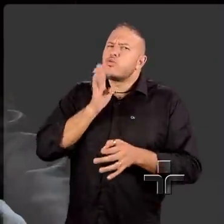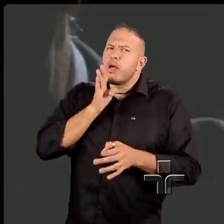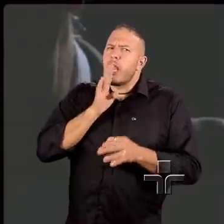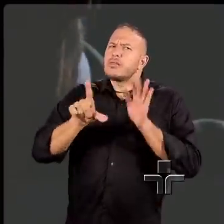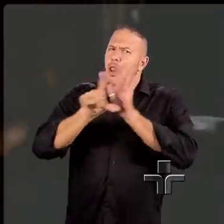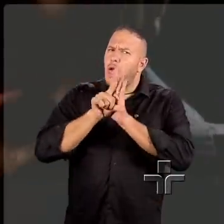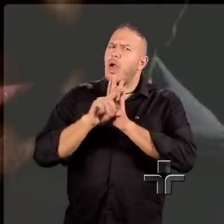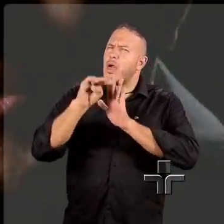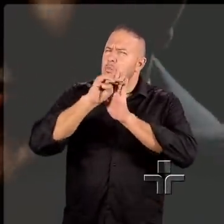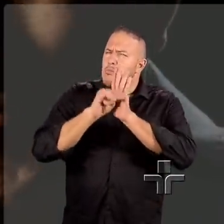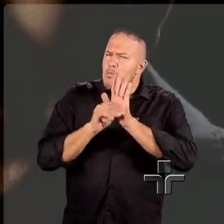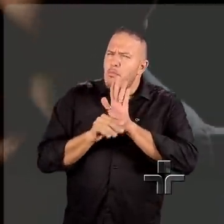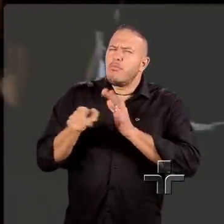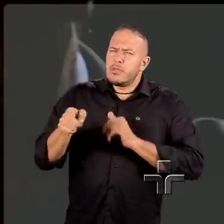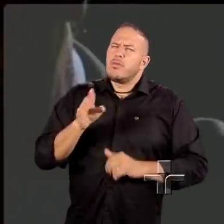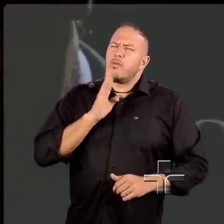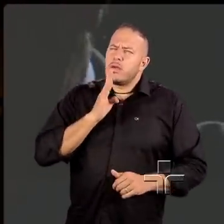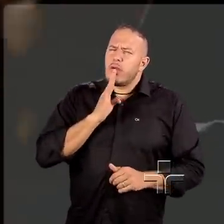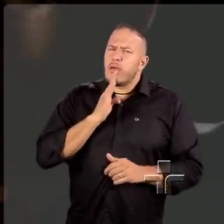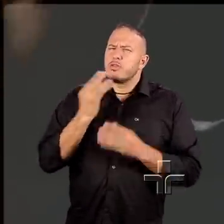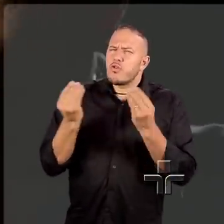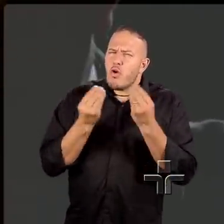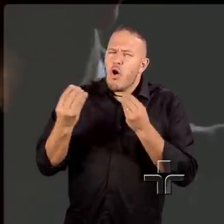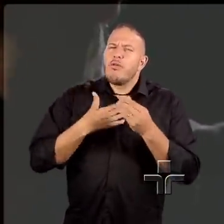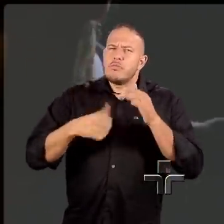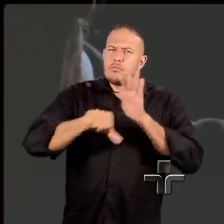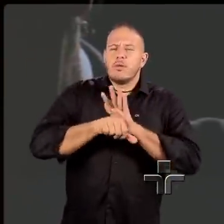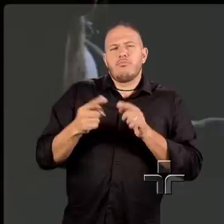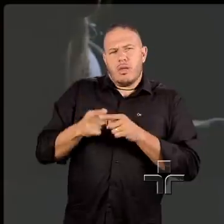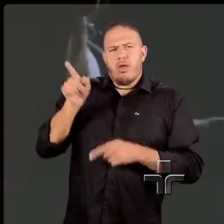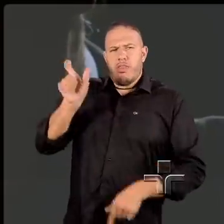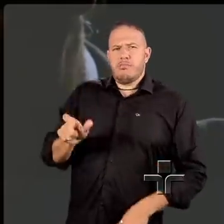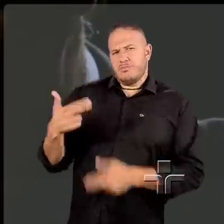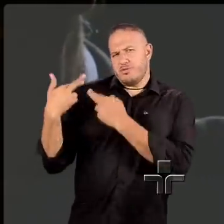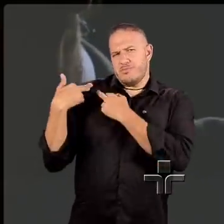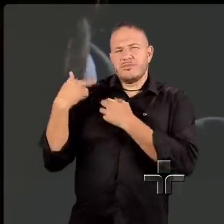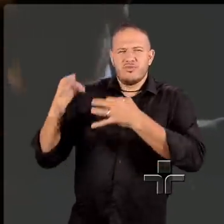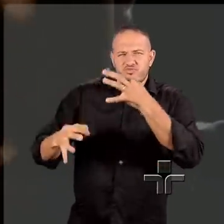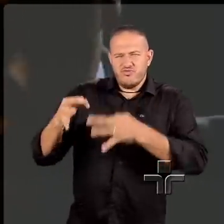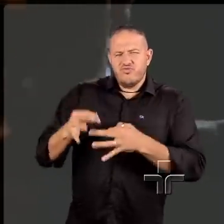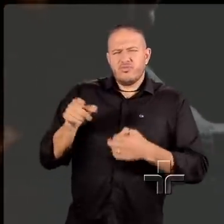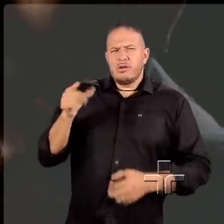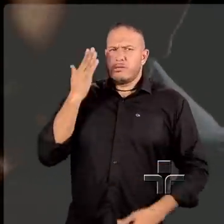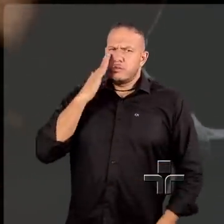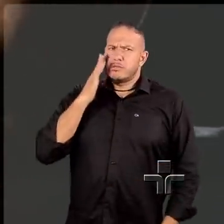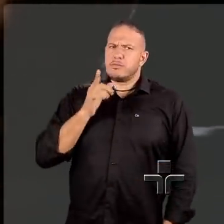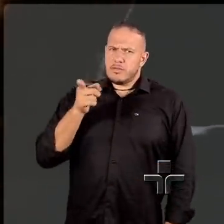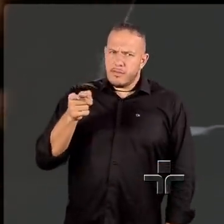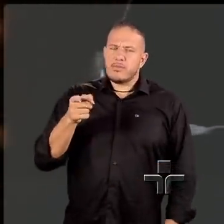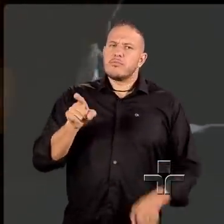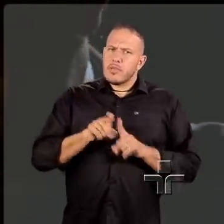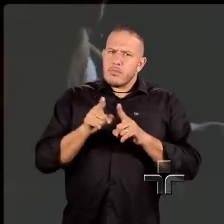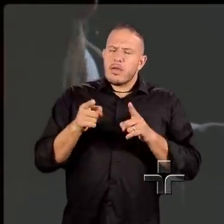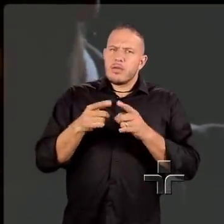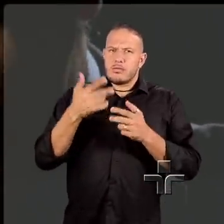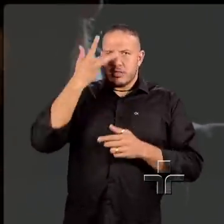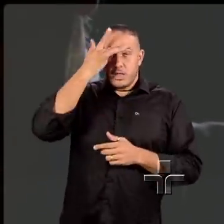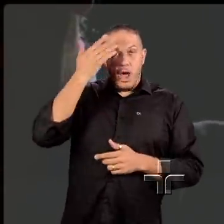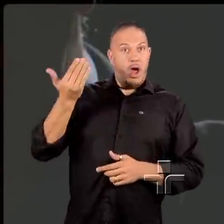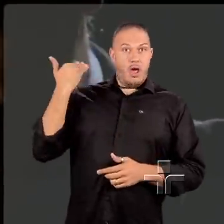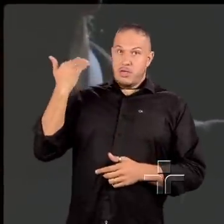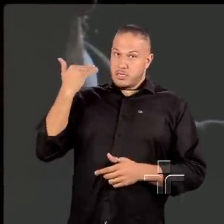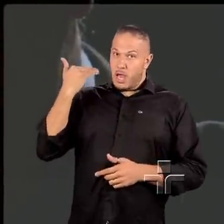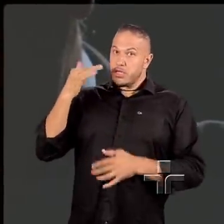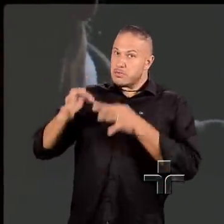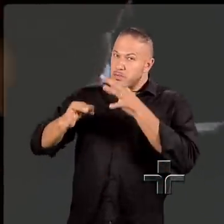leis, conhece de onde vem a criminalidade, porque julga os processos, não é? E a coisa que os magistrados que passaram